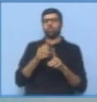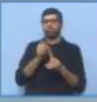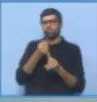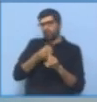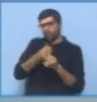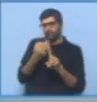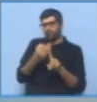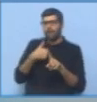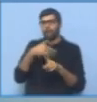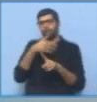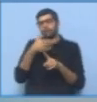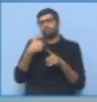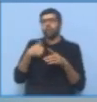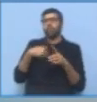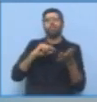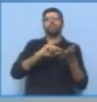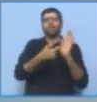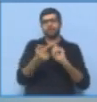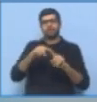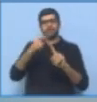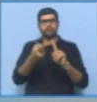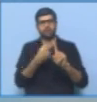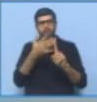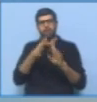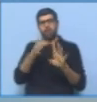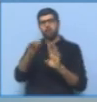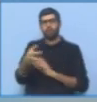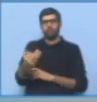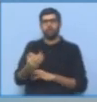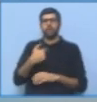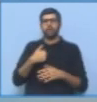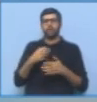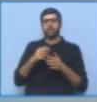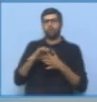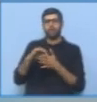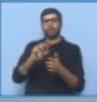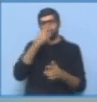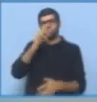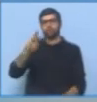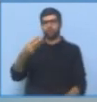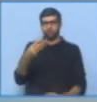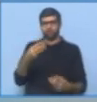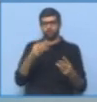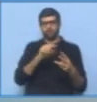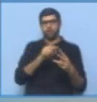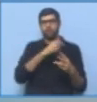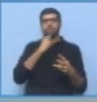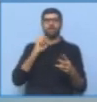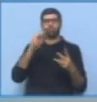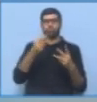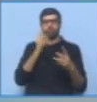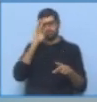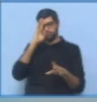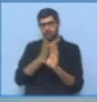ensaio, diríamos, que lançámos para este ano e é orientado com 3 pessoas, 2 sacerdotes e uma